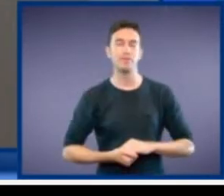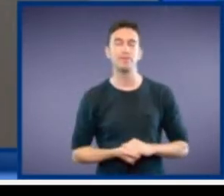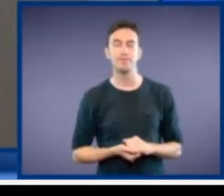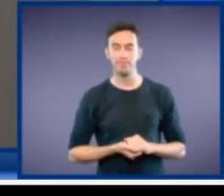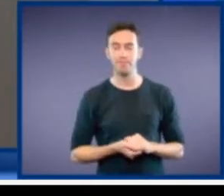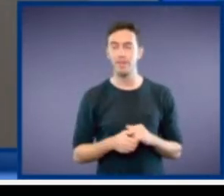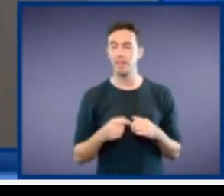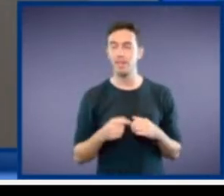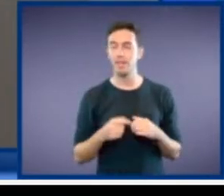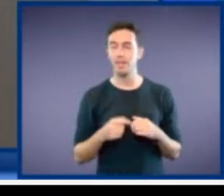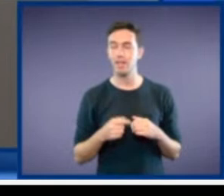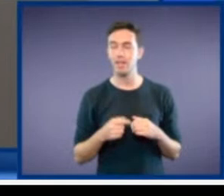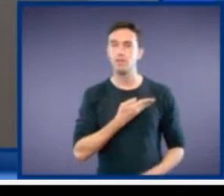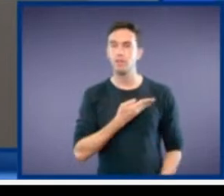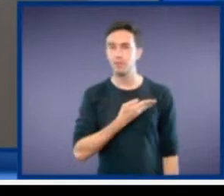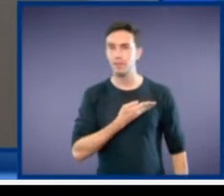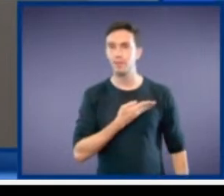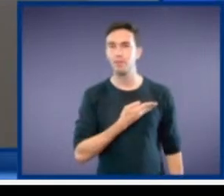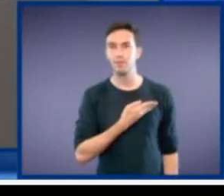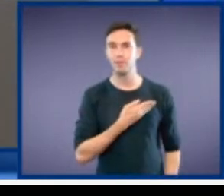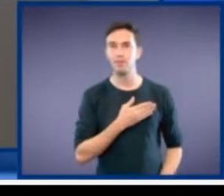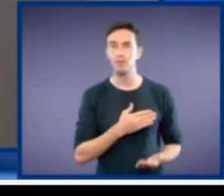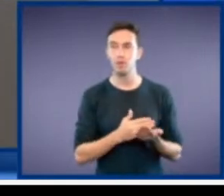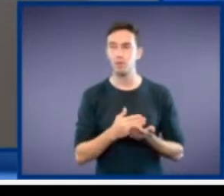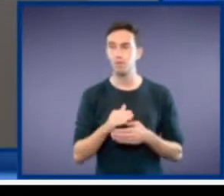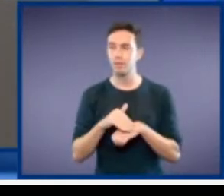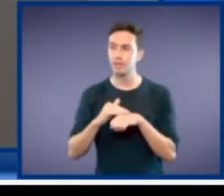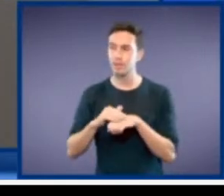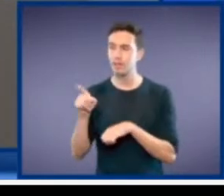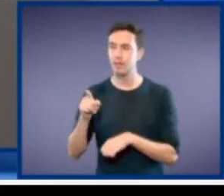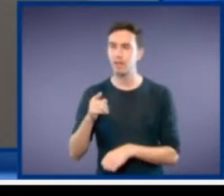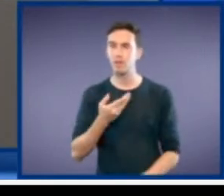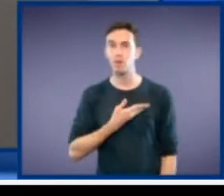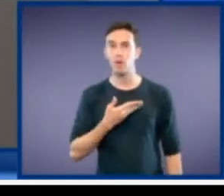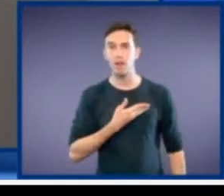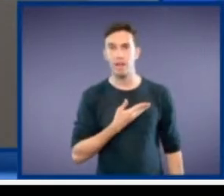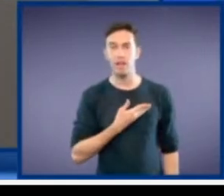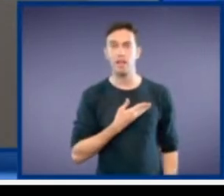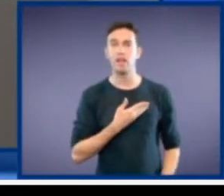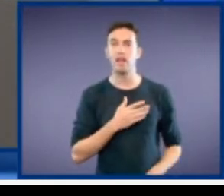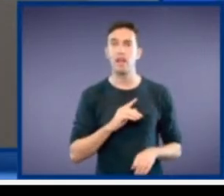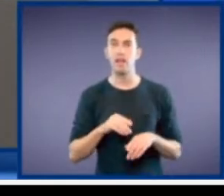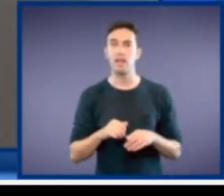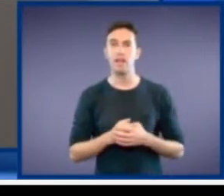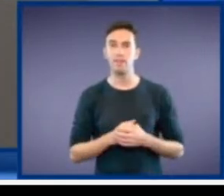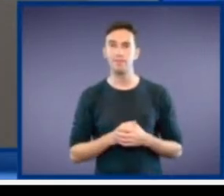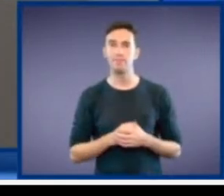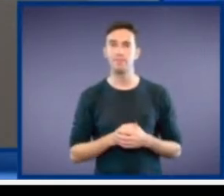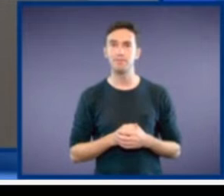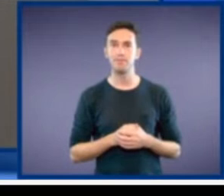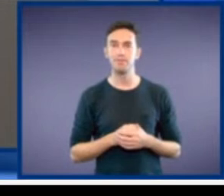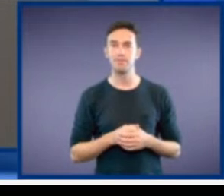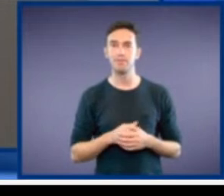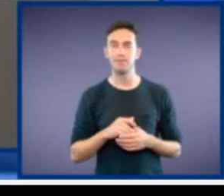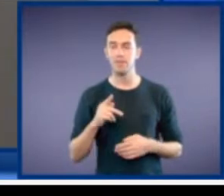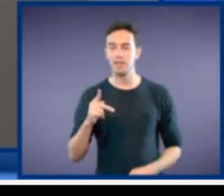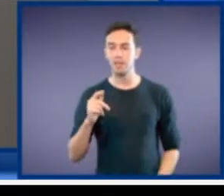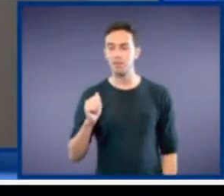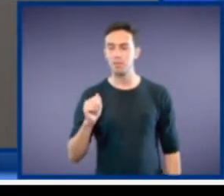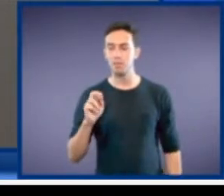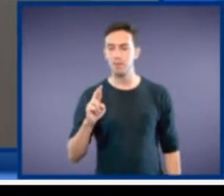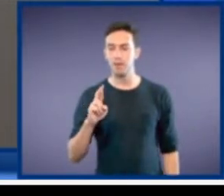Nossos amigos começaram como colegas e nos tornamos amigos. Marcato, resolvemos vários pepinos